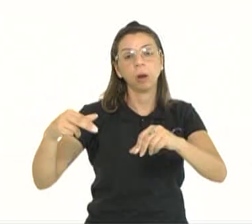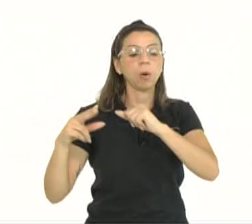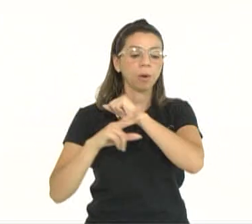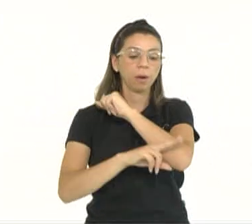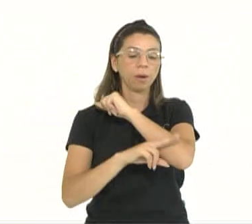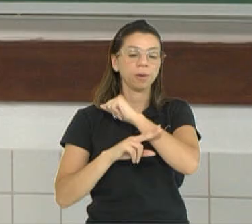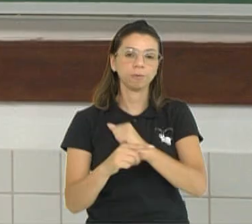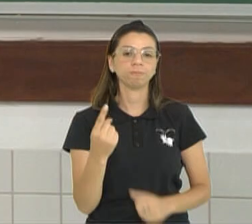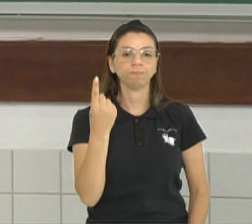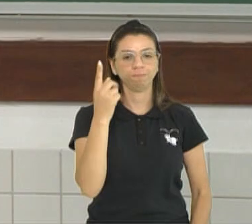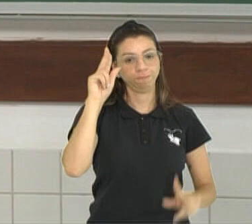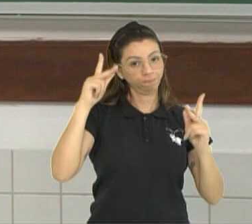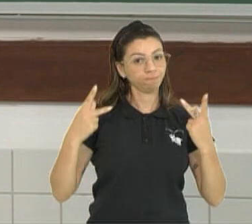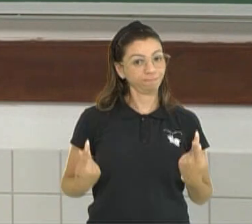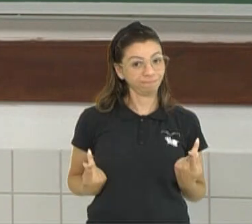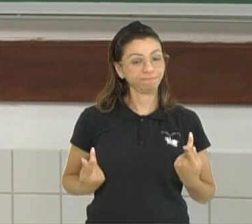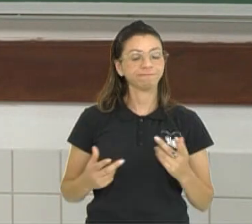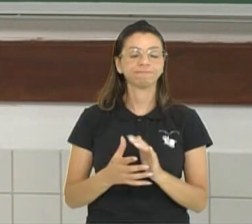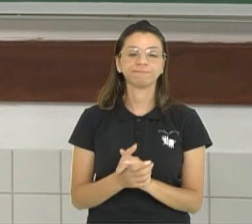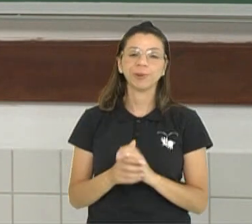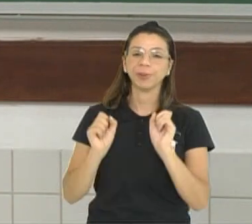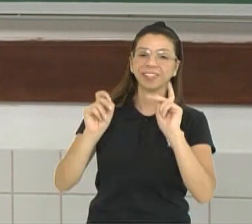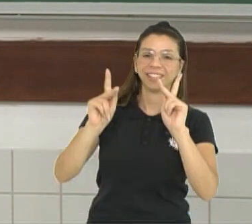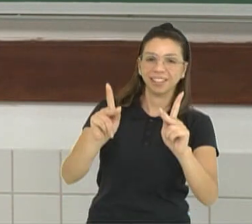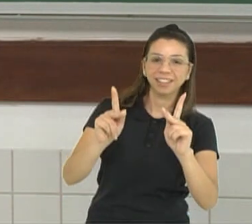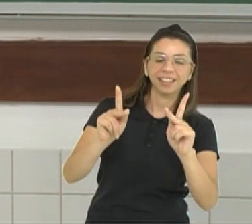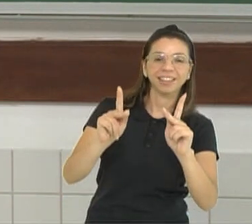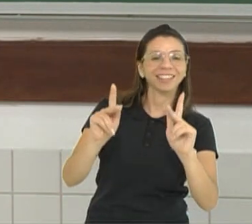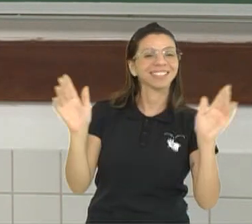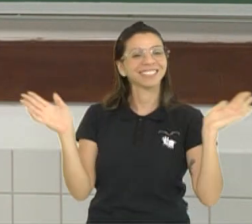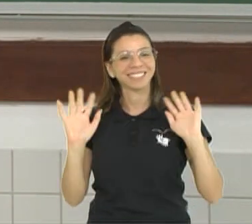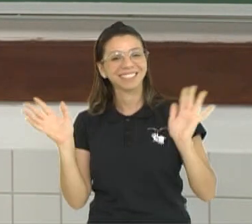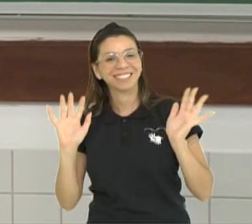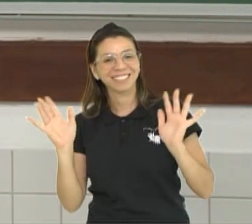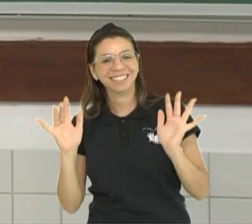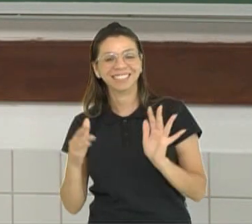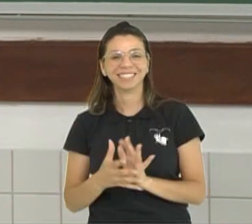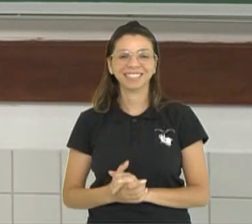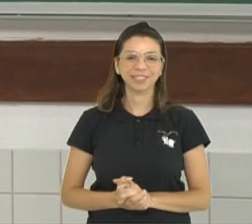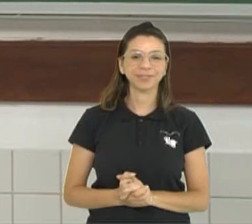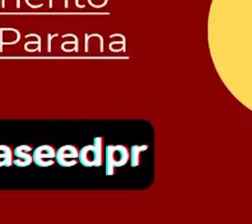a uma raça só, a humana. É isso aí, pessoal. Até a próxima!